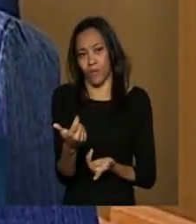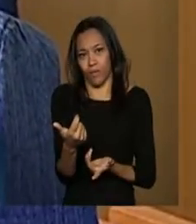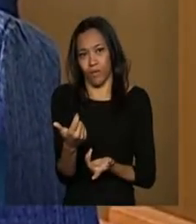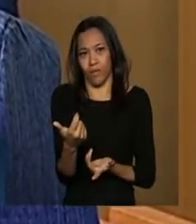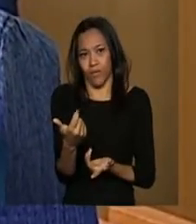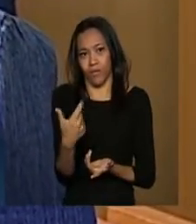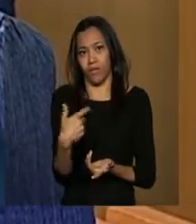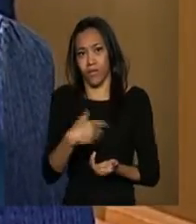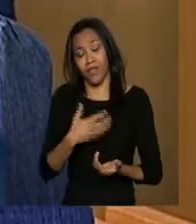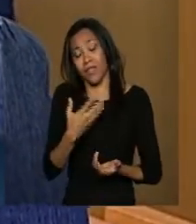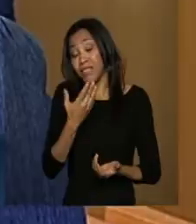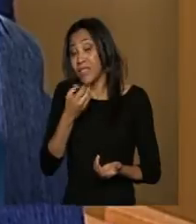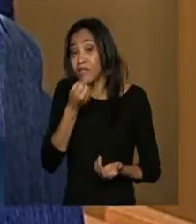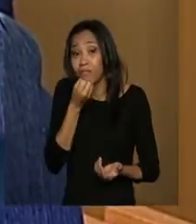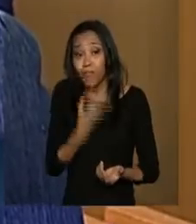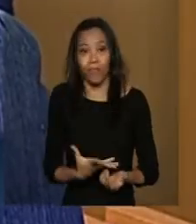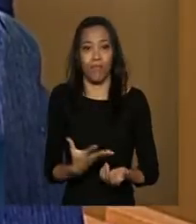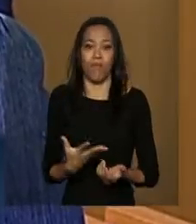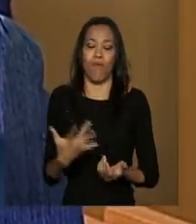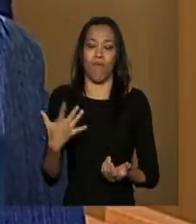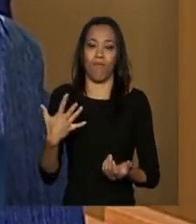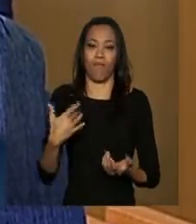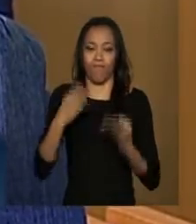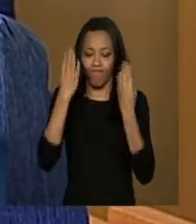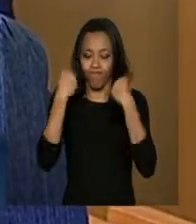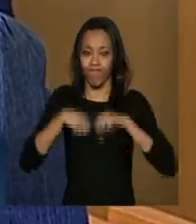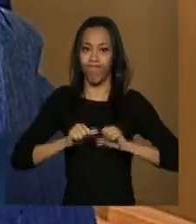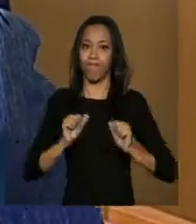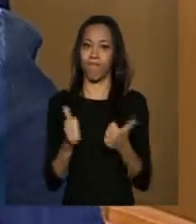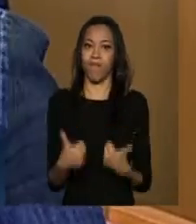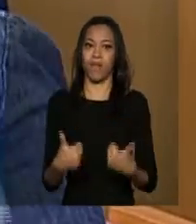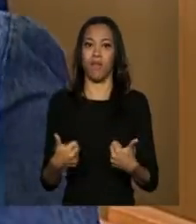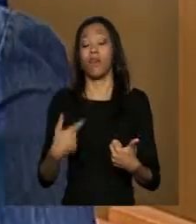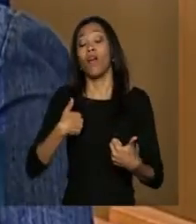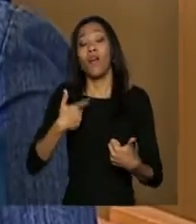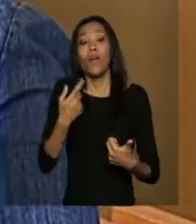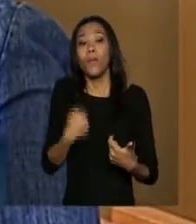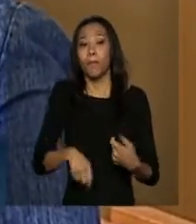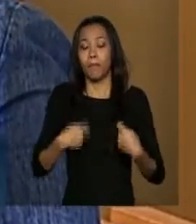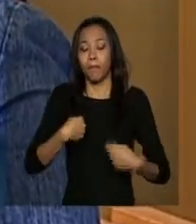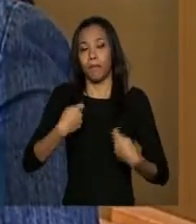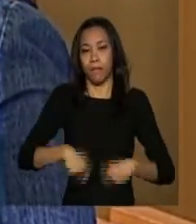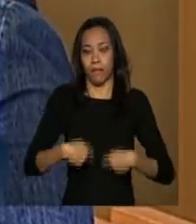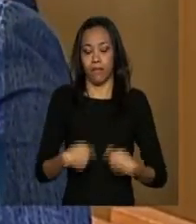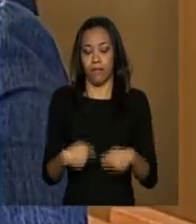que faz muita diferença. Não deixe, assim, eu precisei...